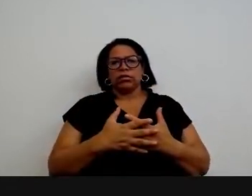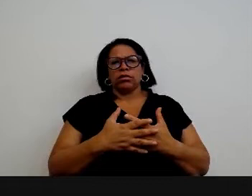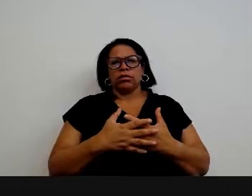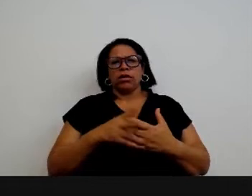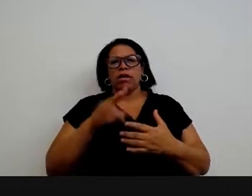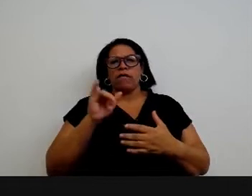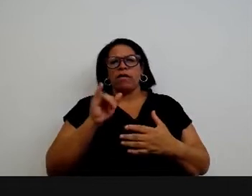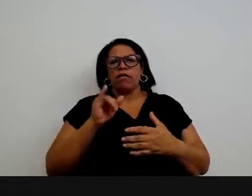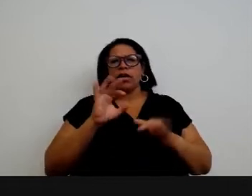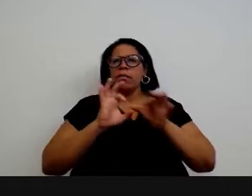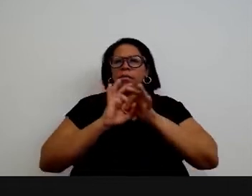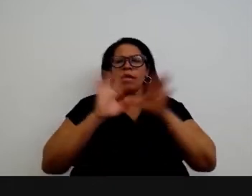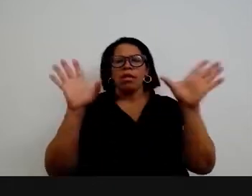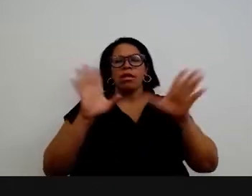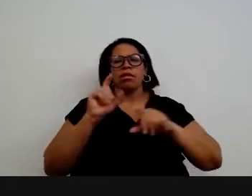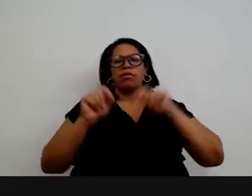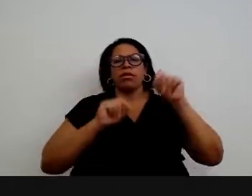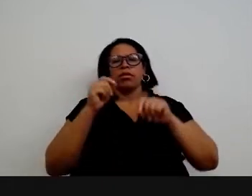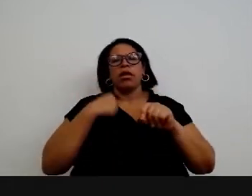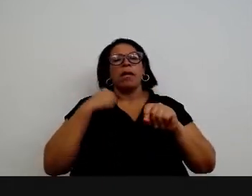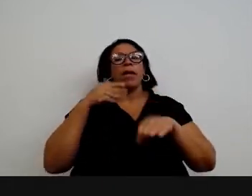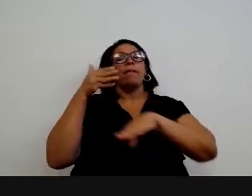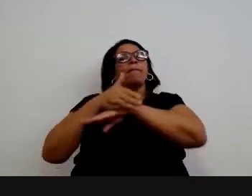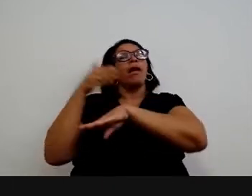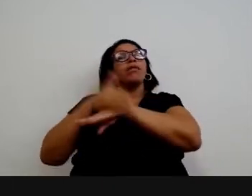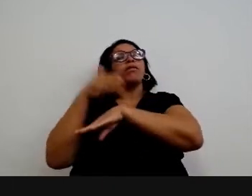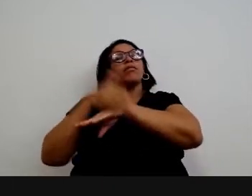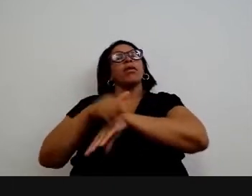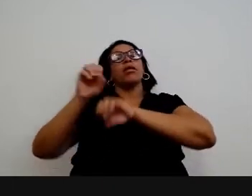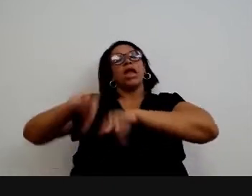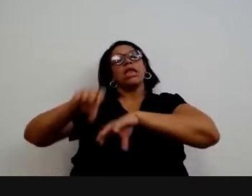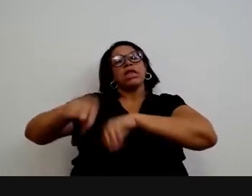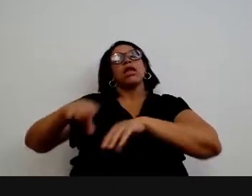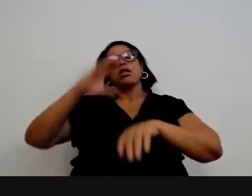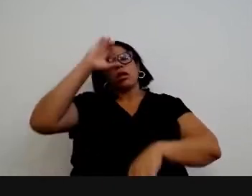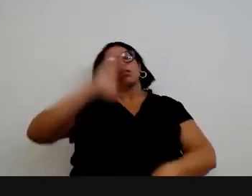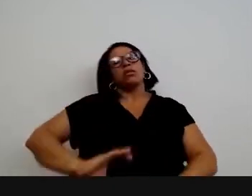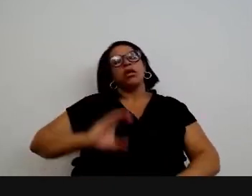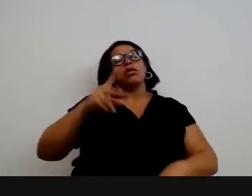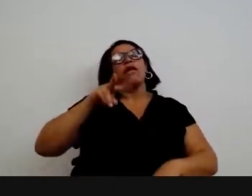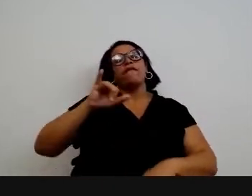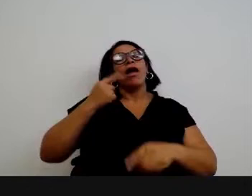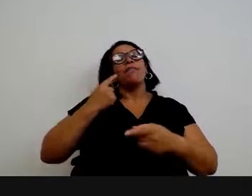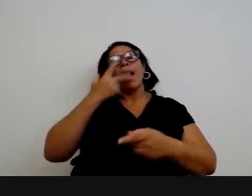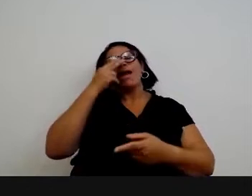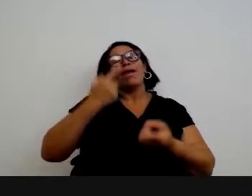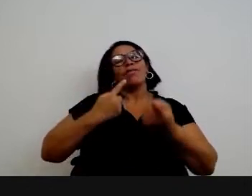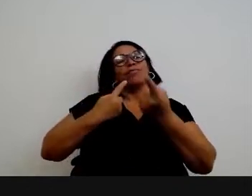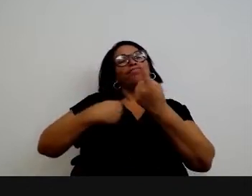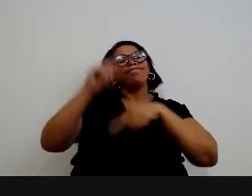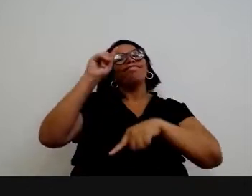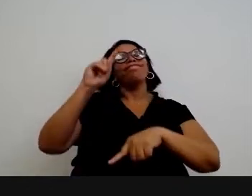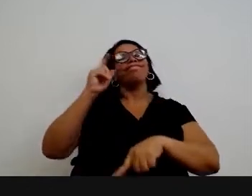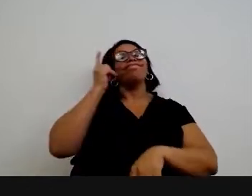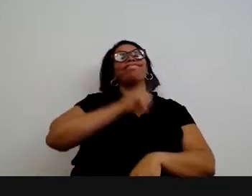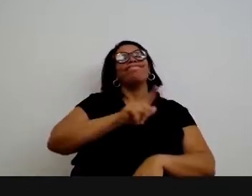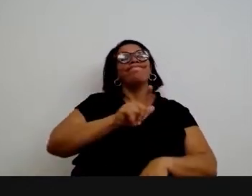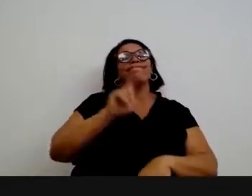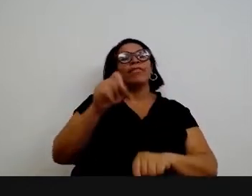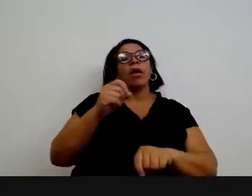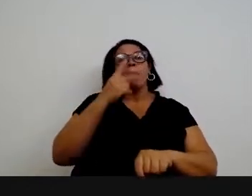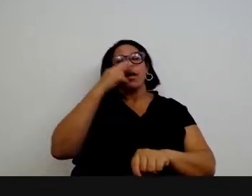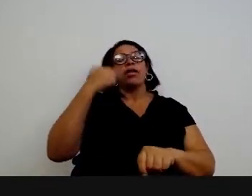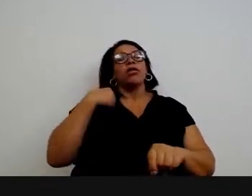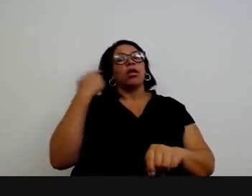a gente vai ficando mais democrático quando a gente participa da educação para a cidadania. Nós, pessoas,